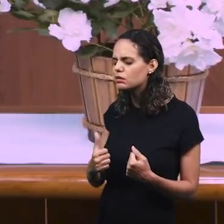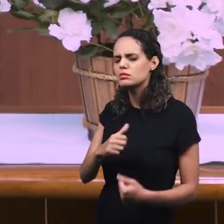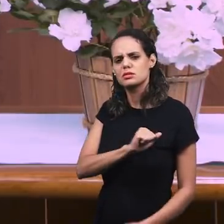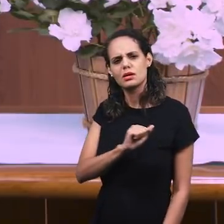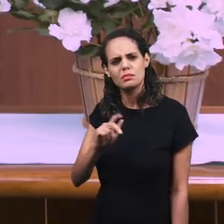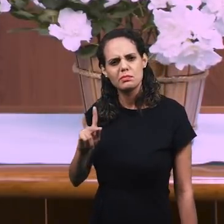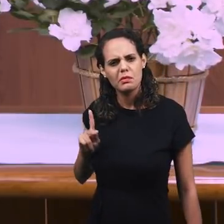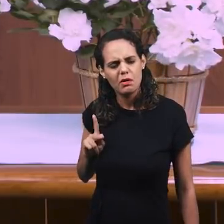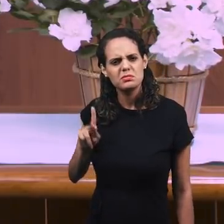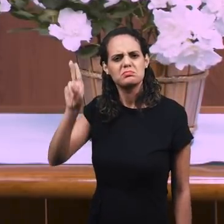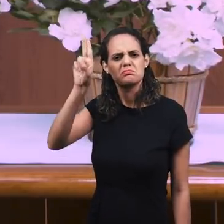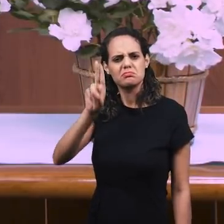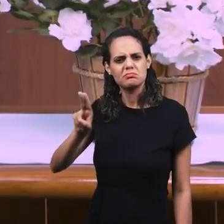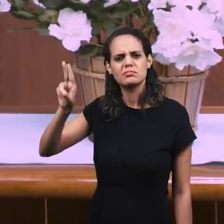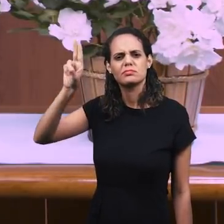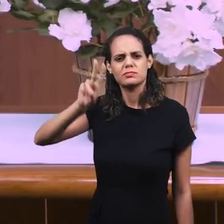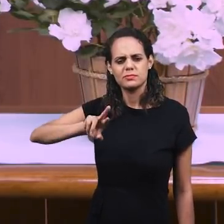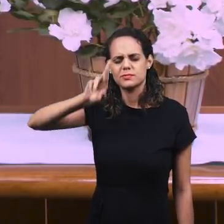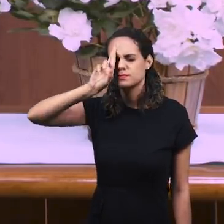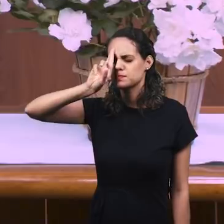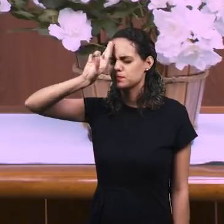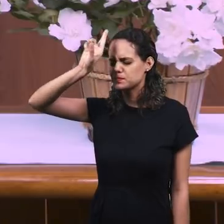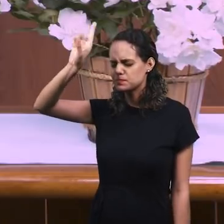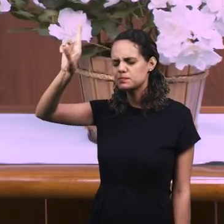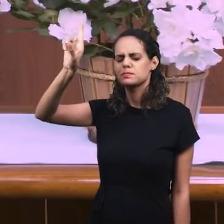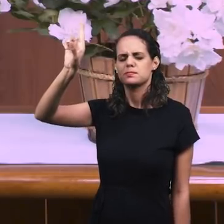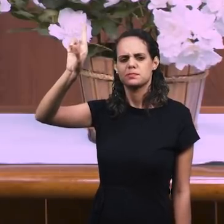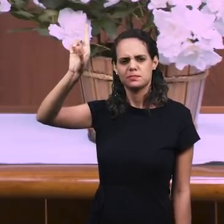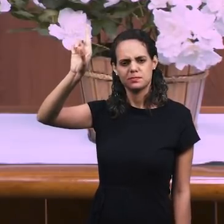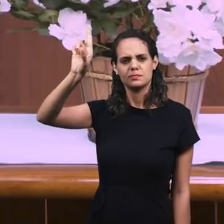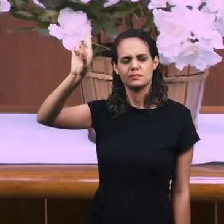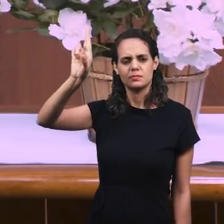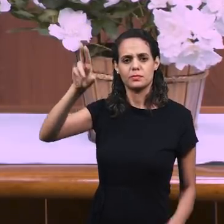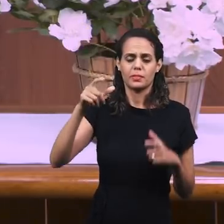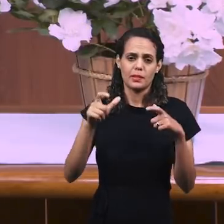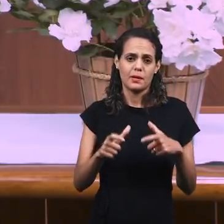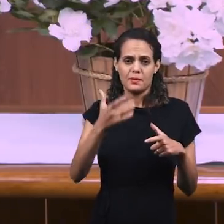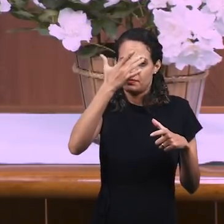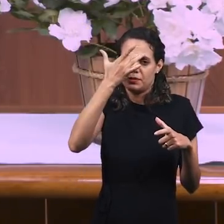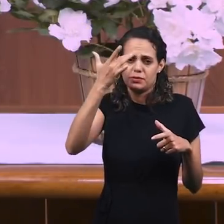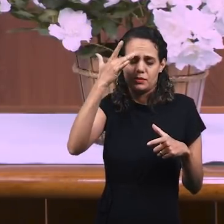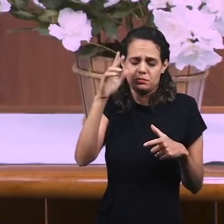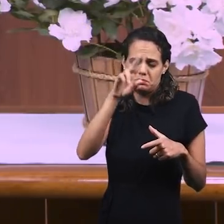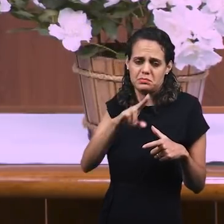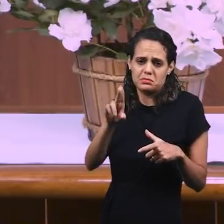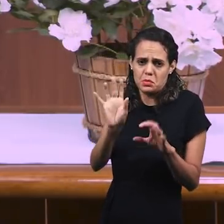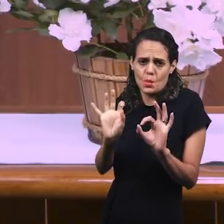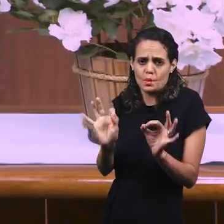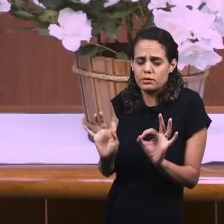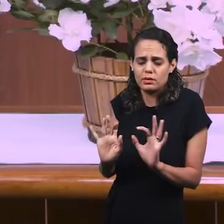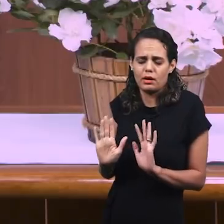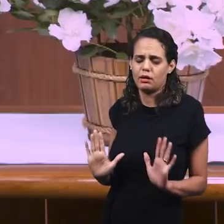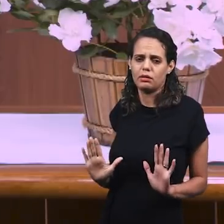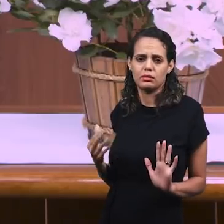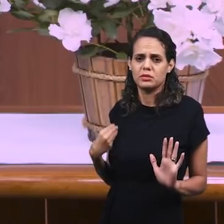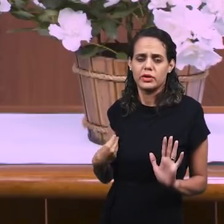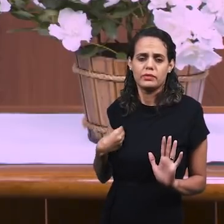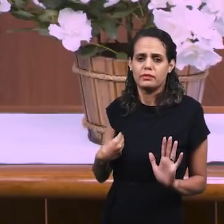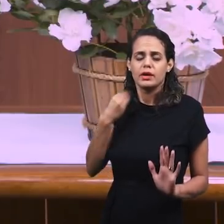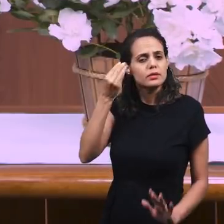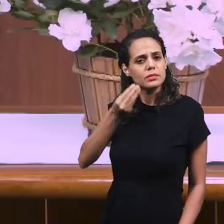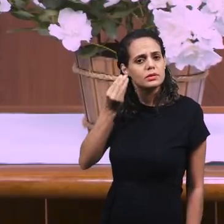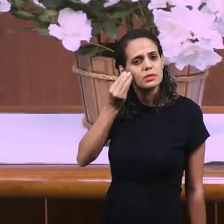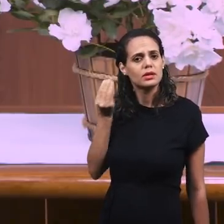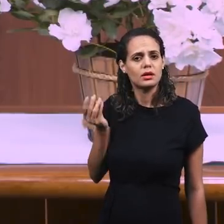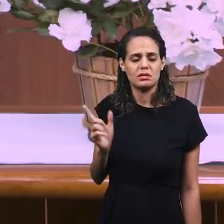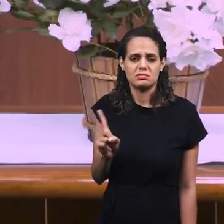vendo os apóstolos sendo usados. São aqueles que não estão sendo usados. Não